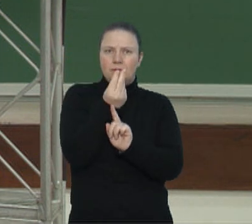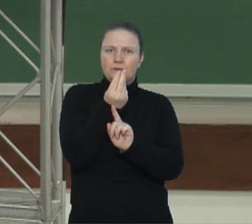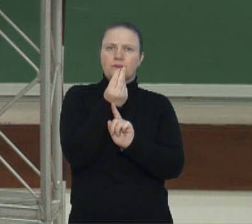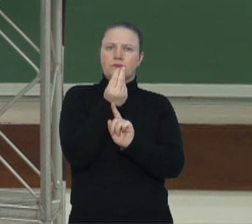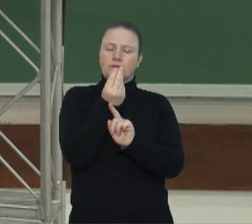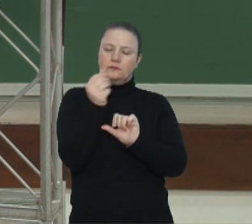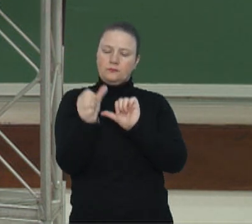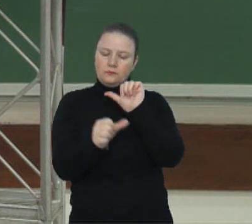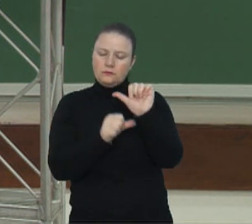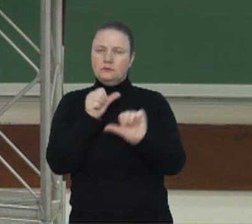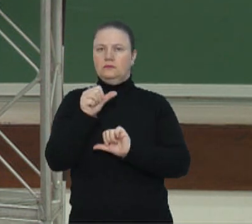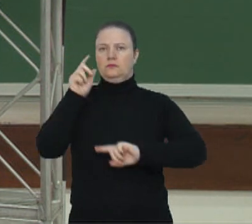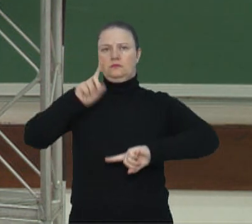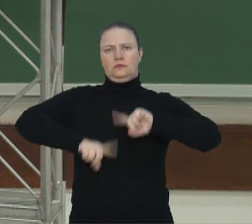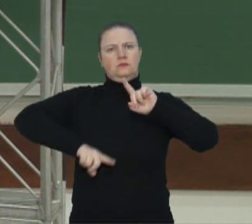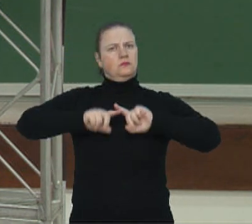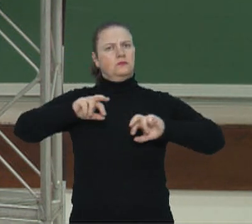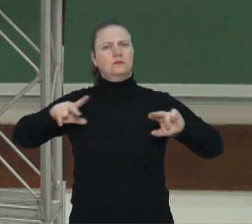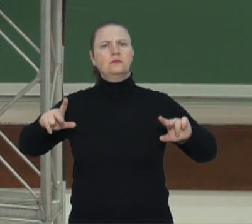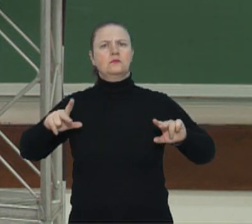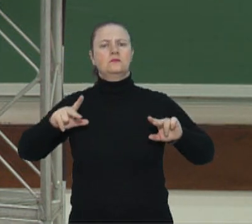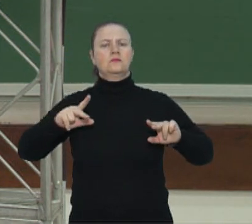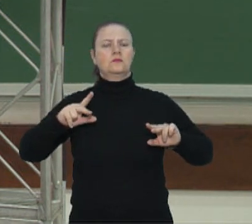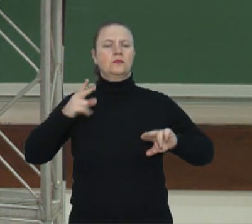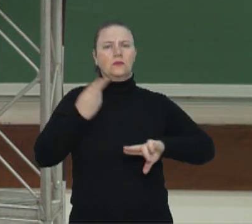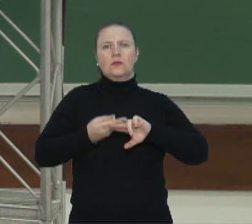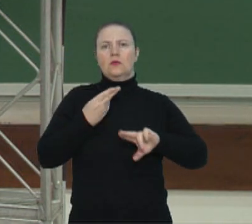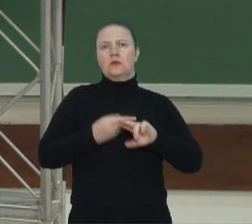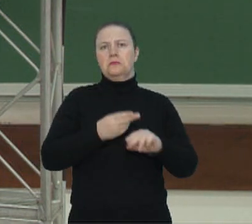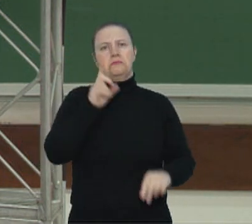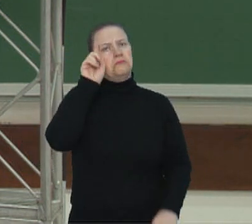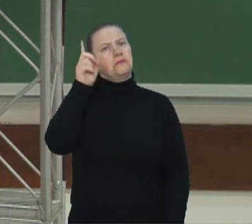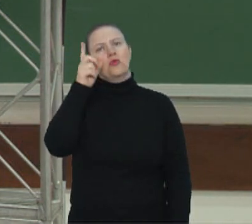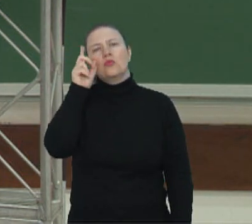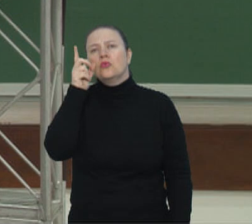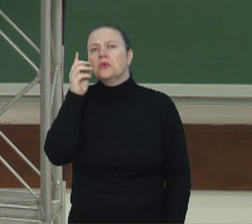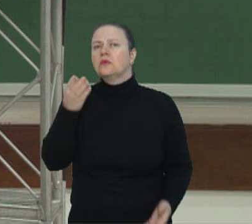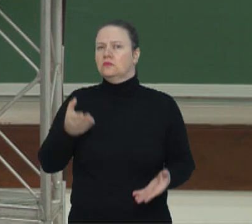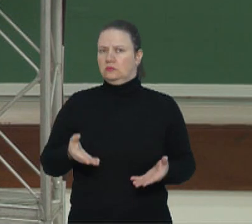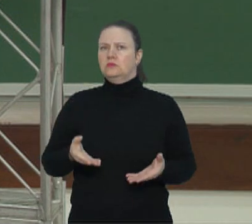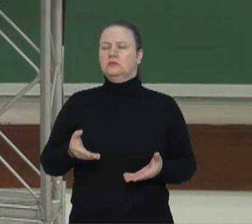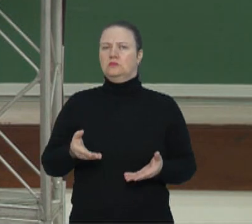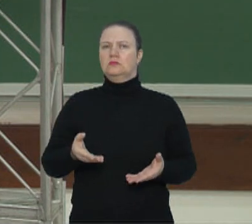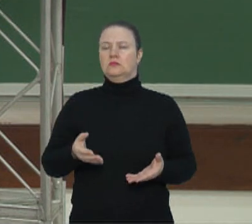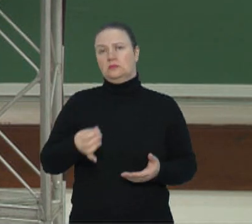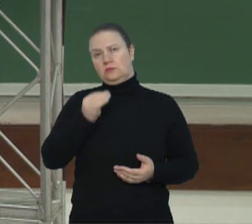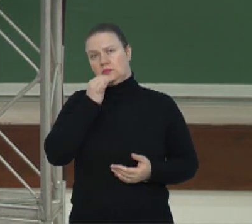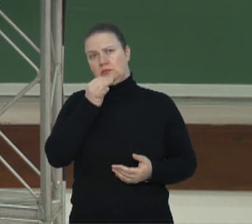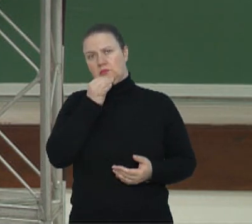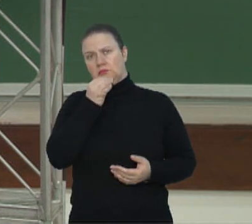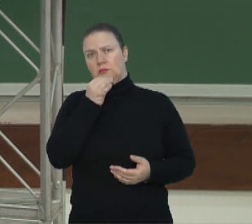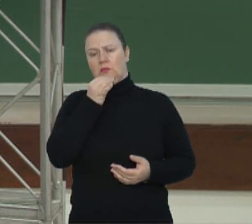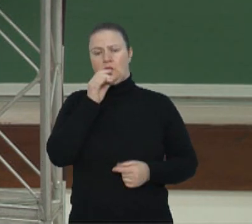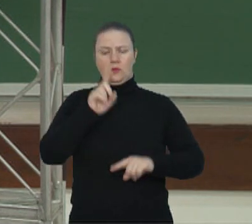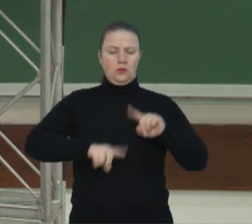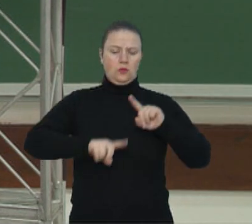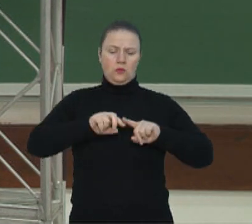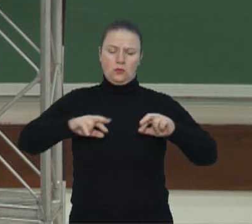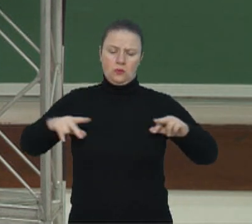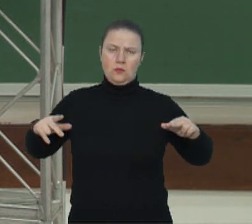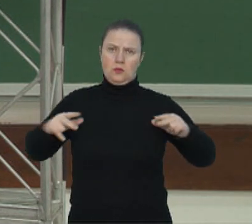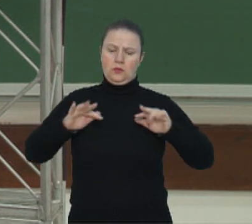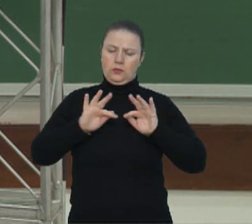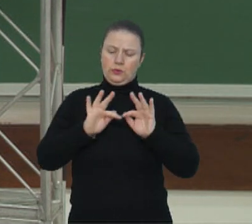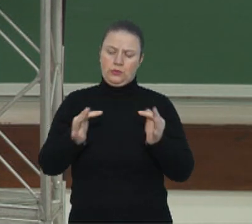vai tomando elementos do cotidiano, então objetos que menos nobres que os artistas pensavam, né, que não era lá